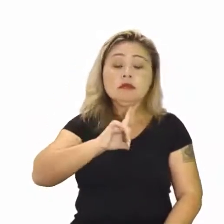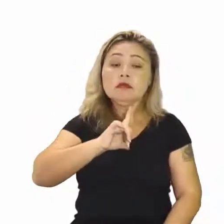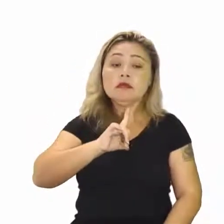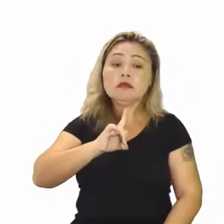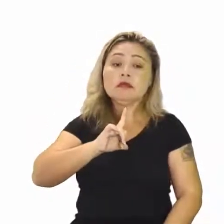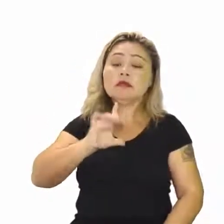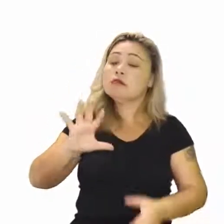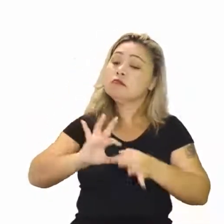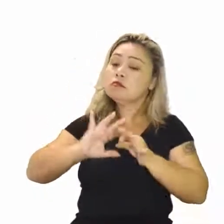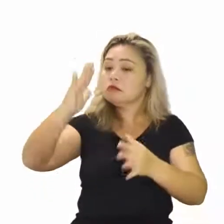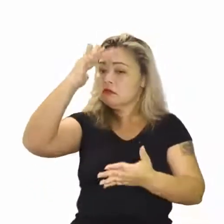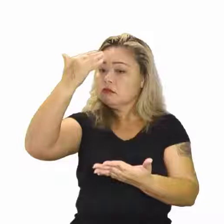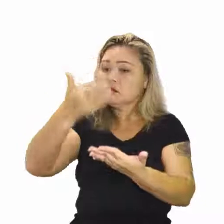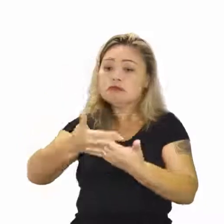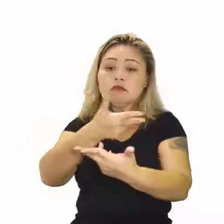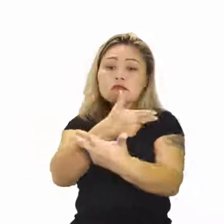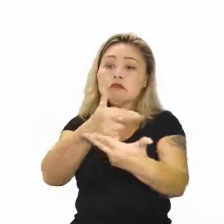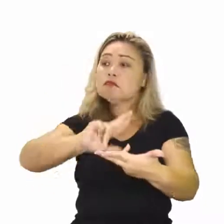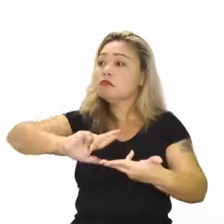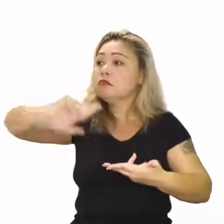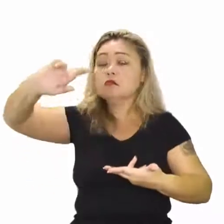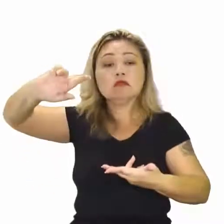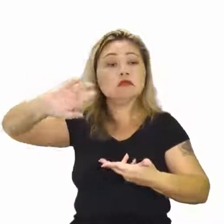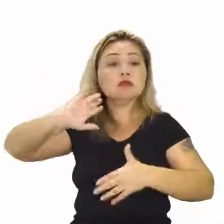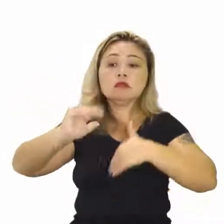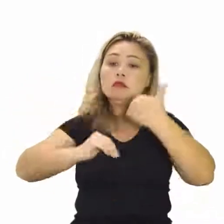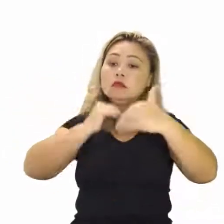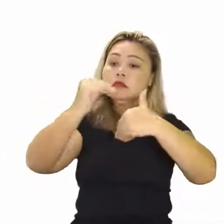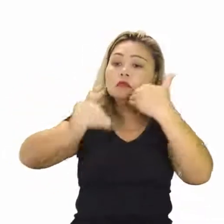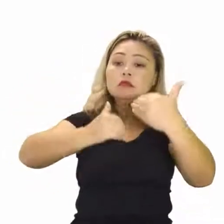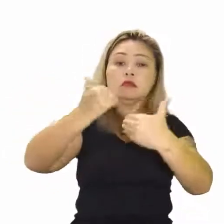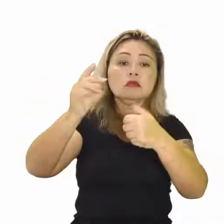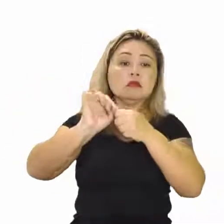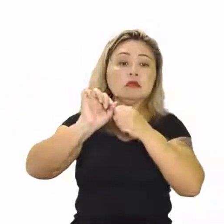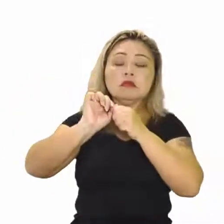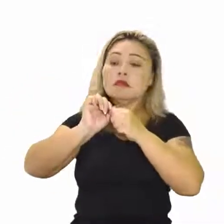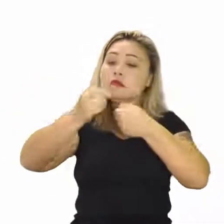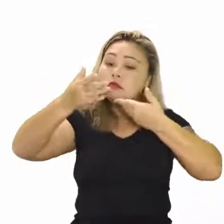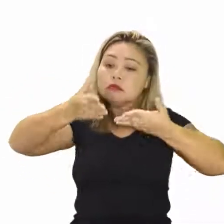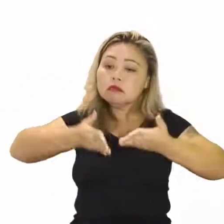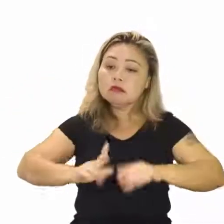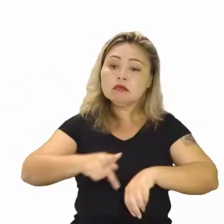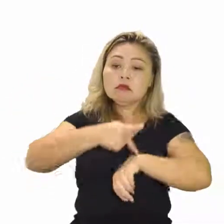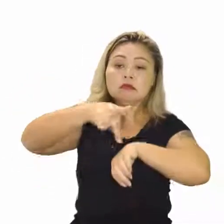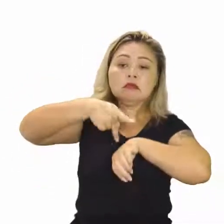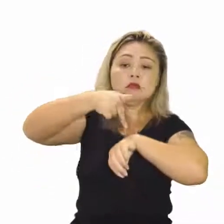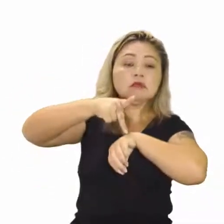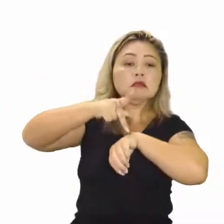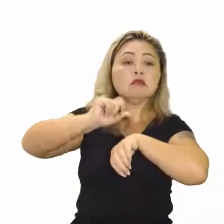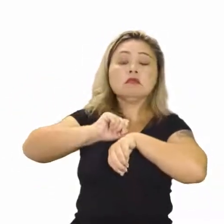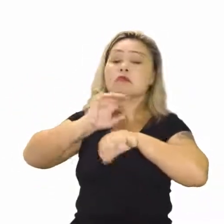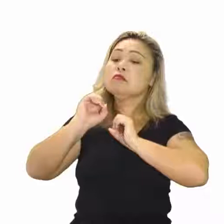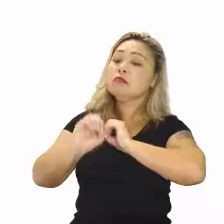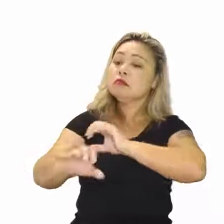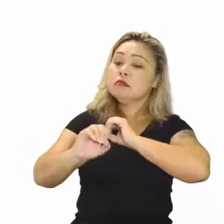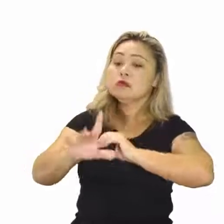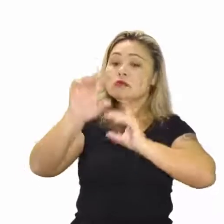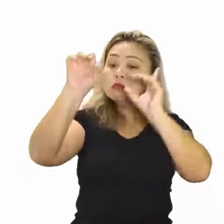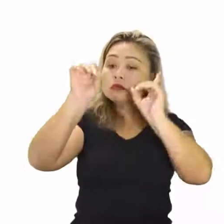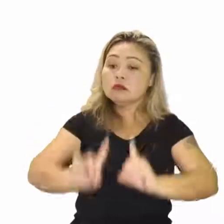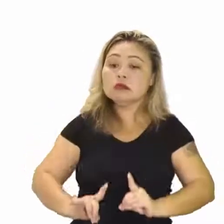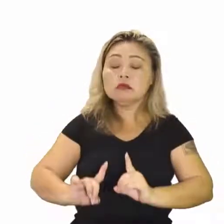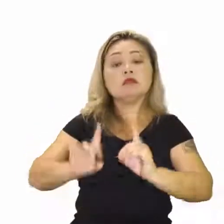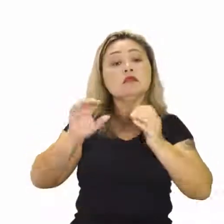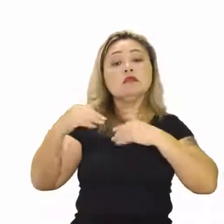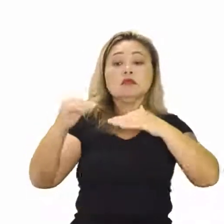livre crença, o direito ao progresso, à nacionalidade, o direito à educação, o direito